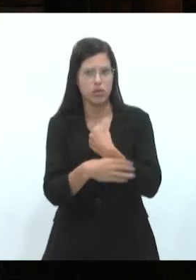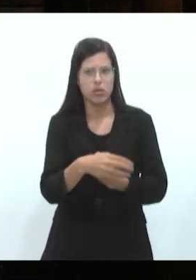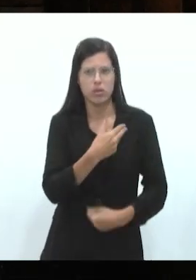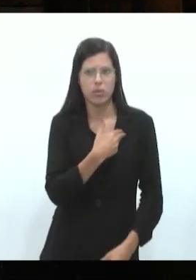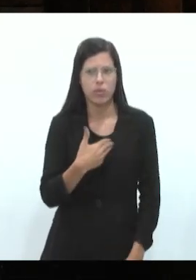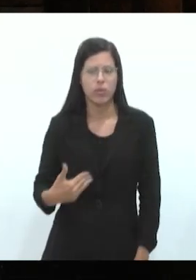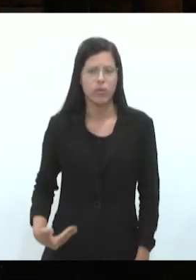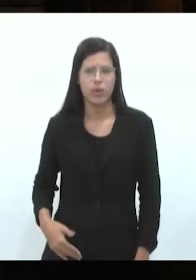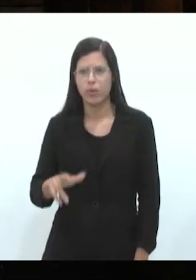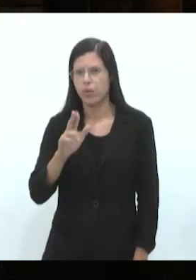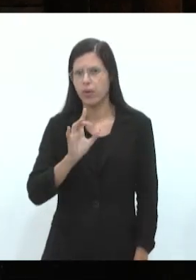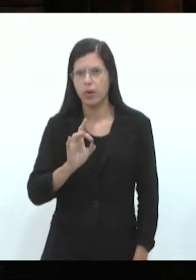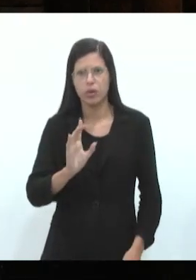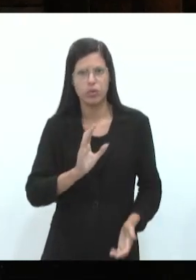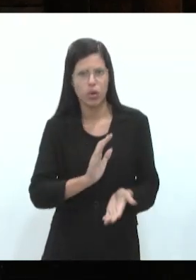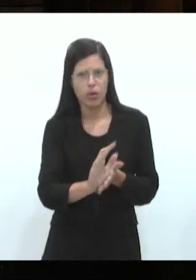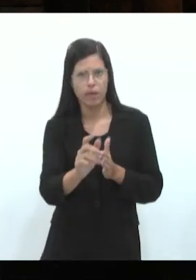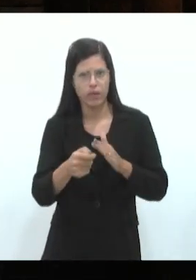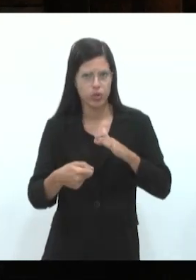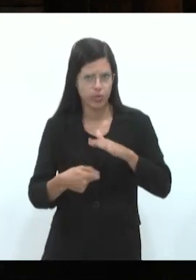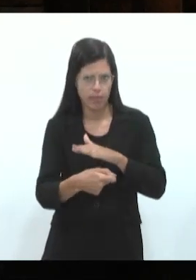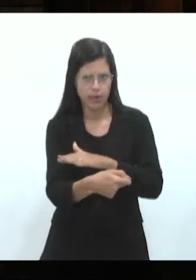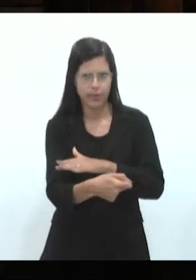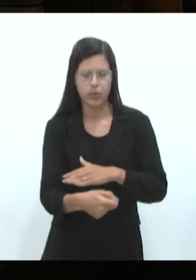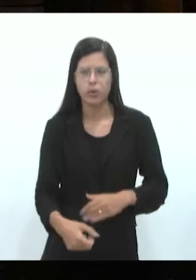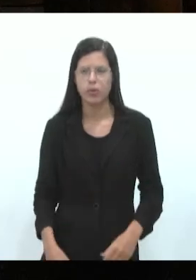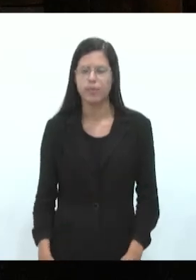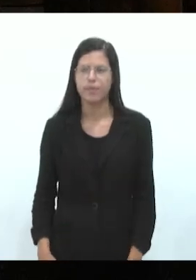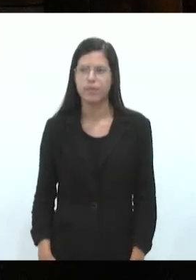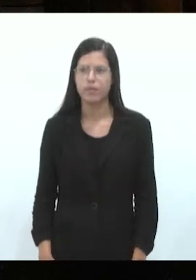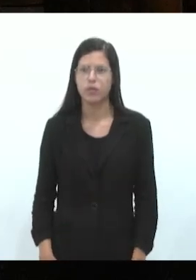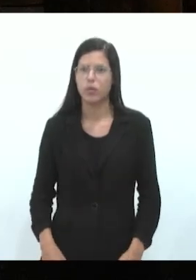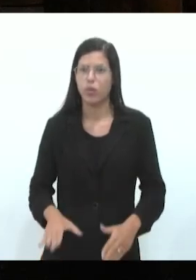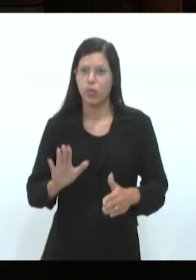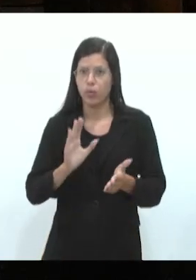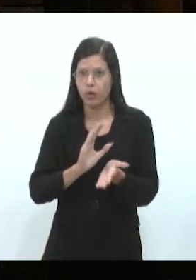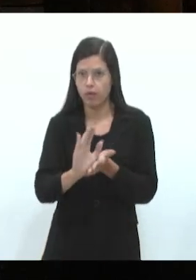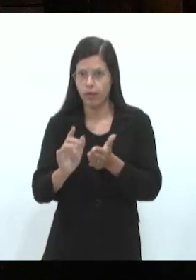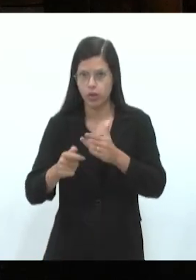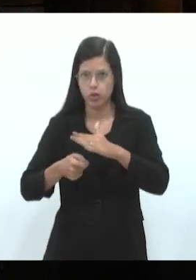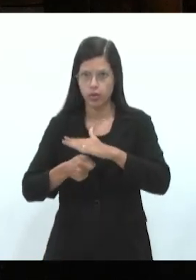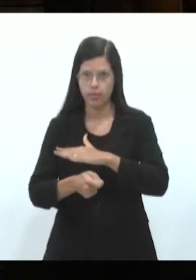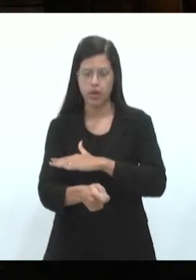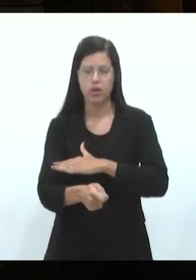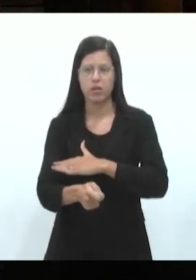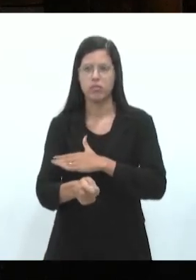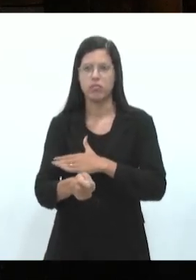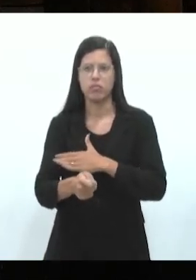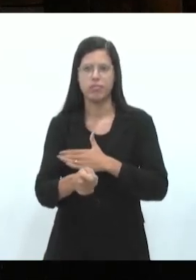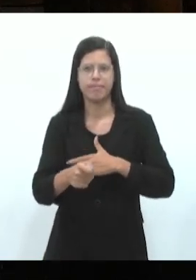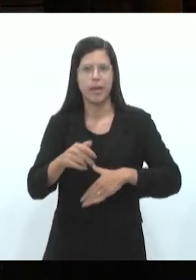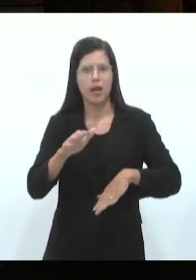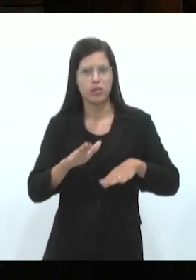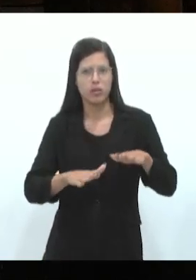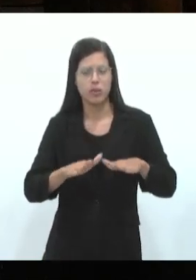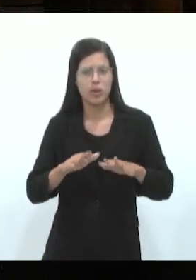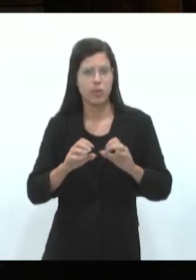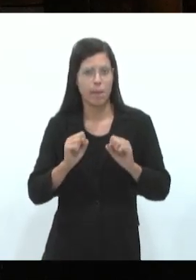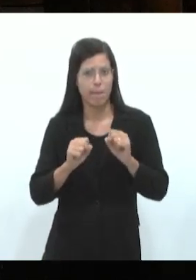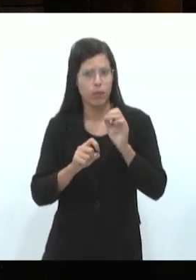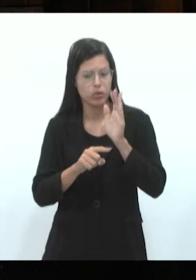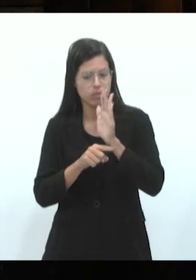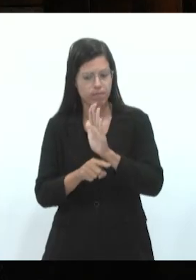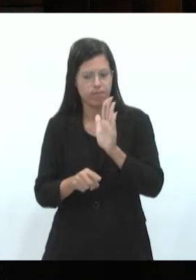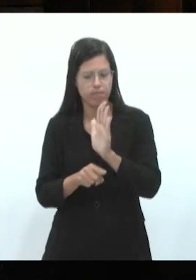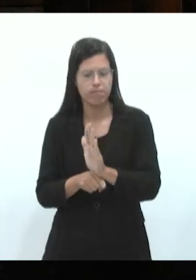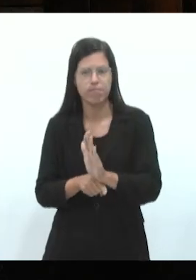só investimento, deputada Célia. O investimento, muitas vezes, ele pode ajudar,